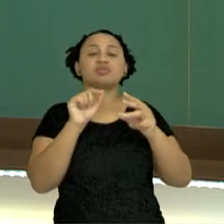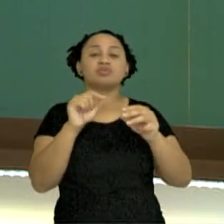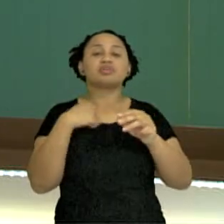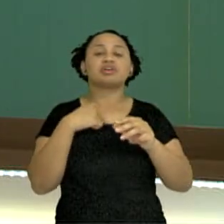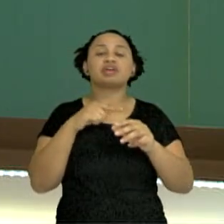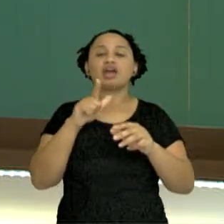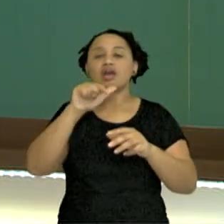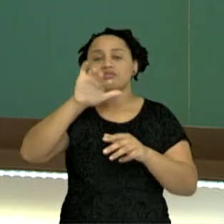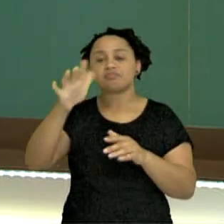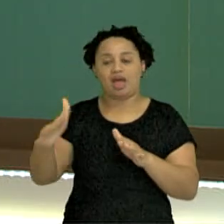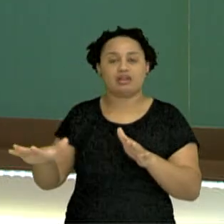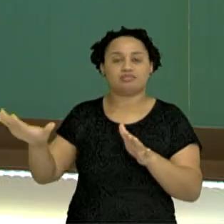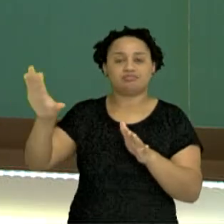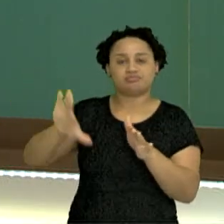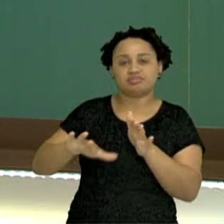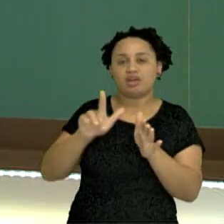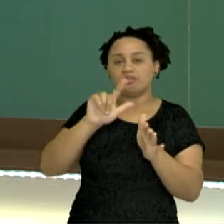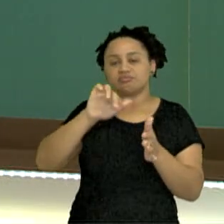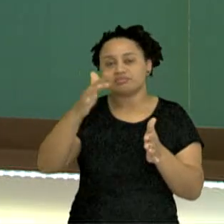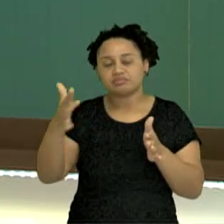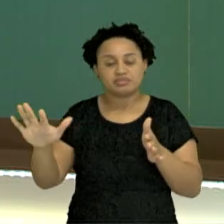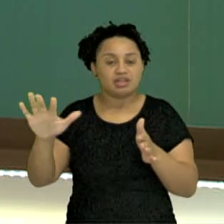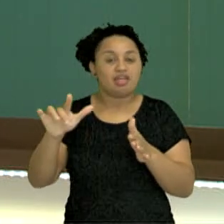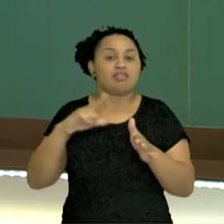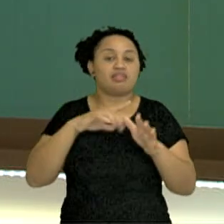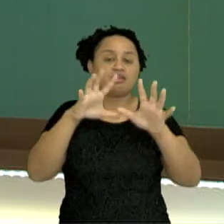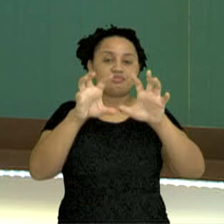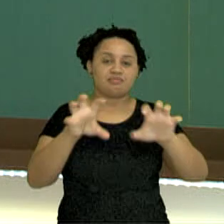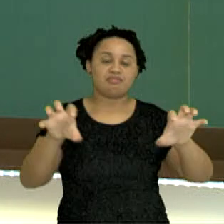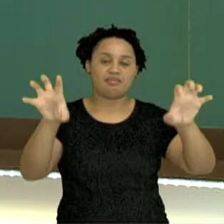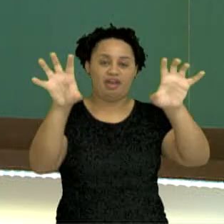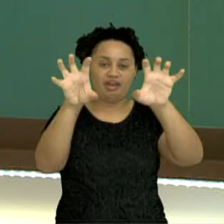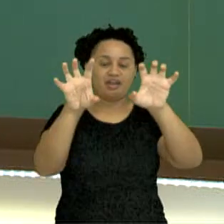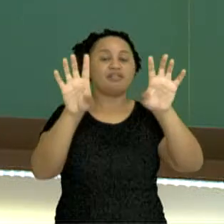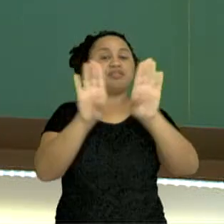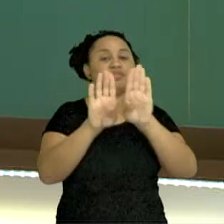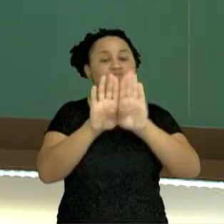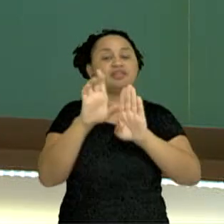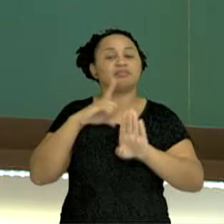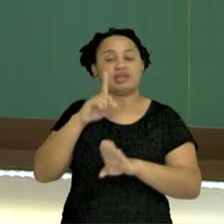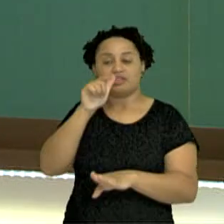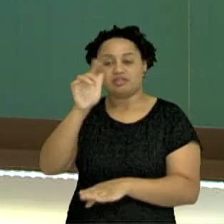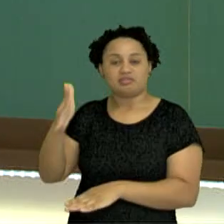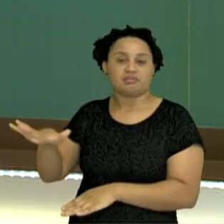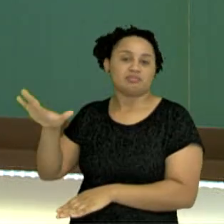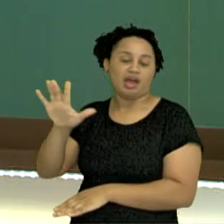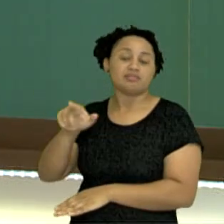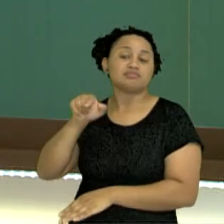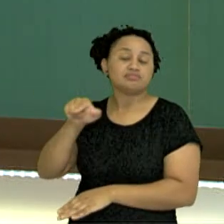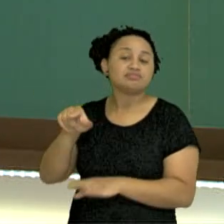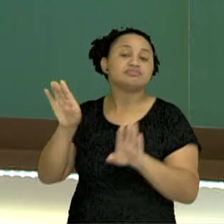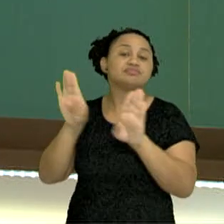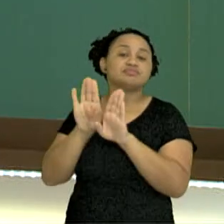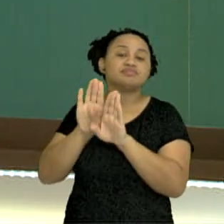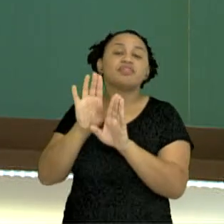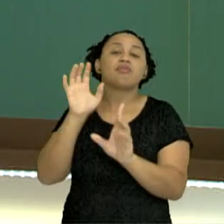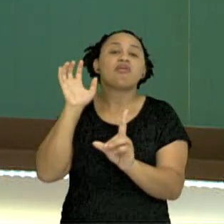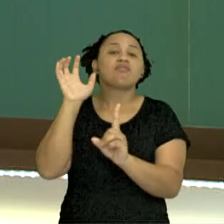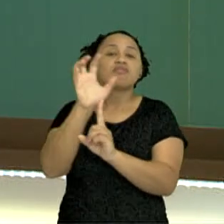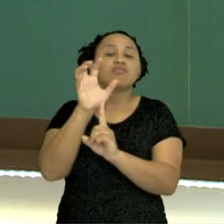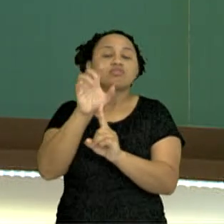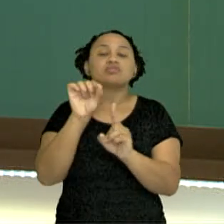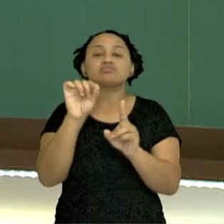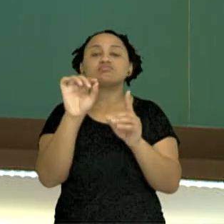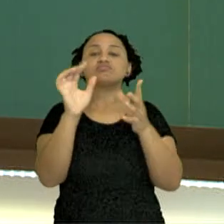mesma forma que existem as massas de ar, existem as correntes marítimas. E essas correntes marítimas também influenciam